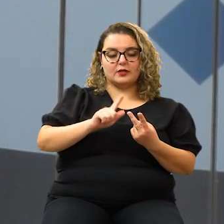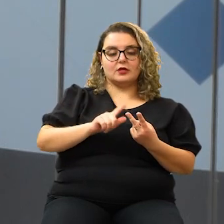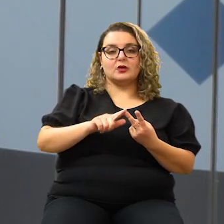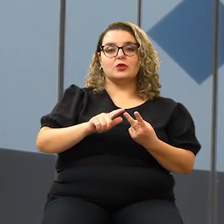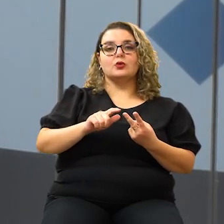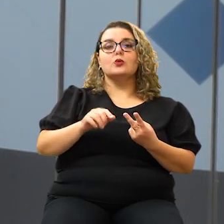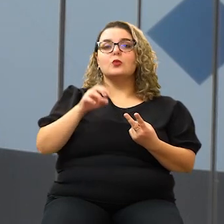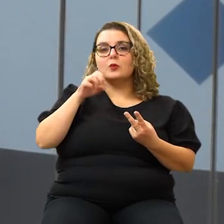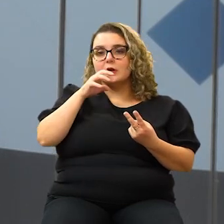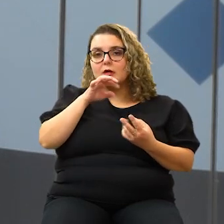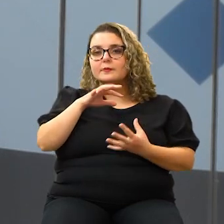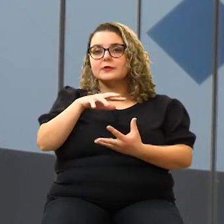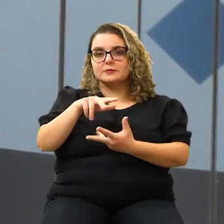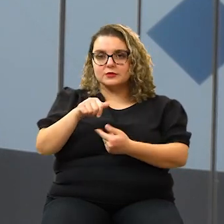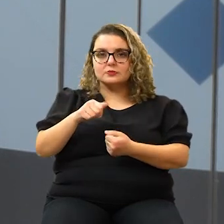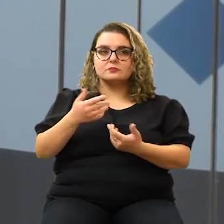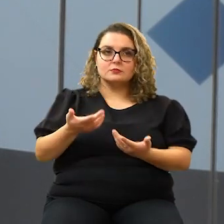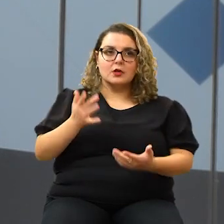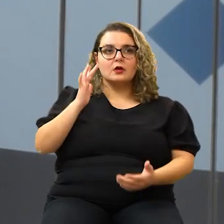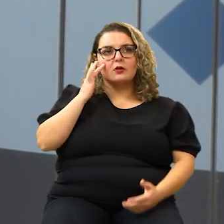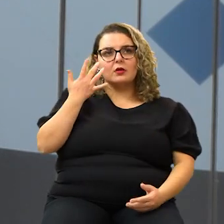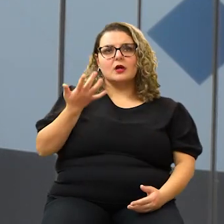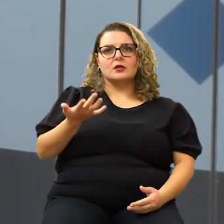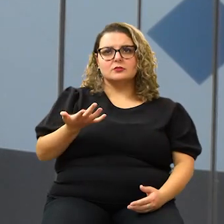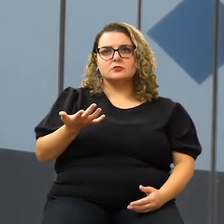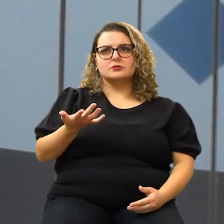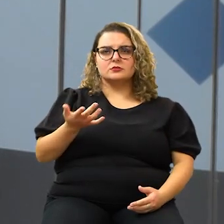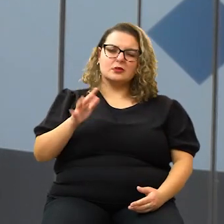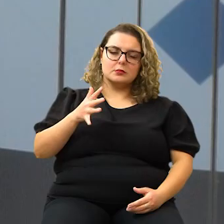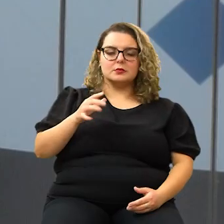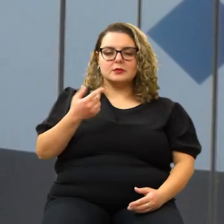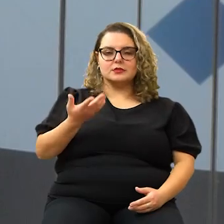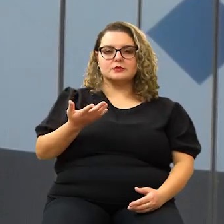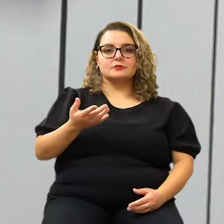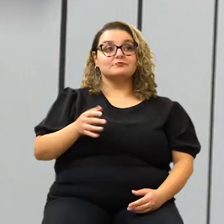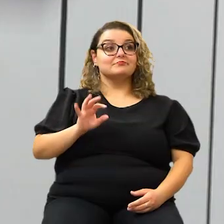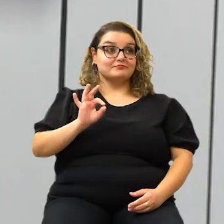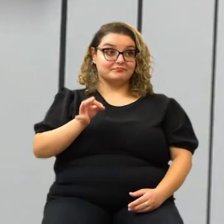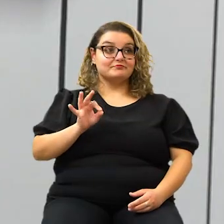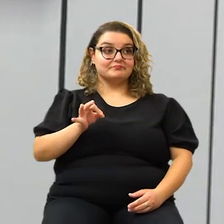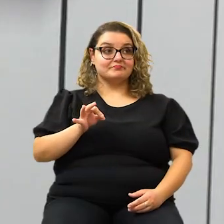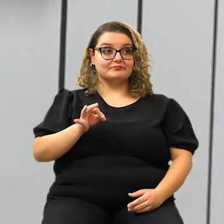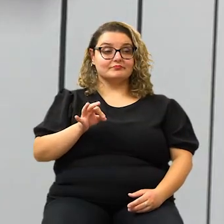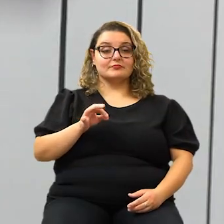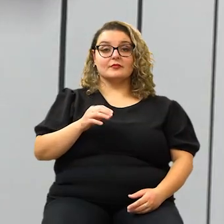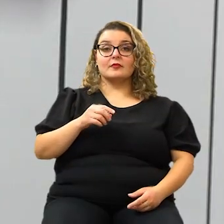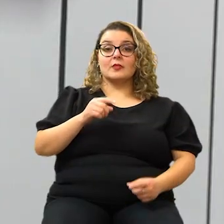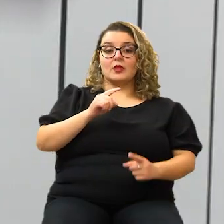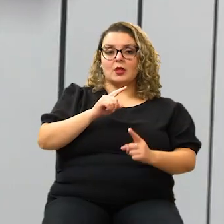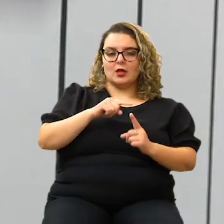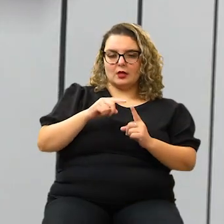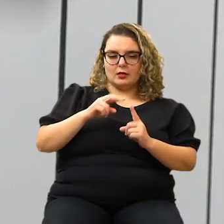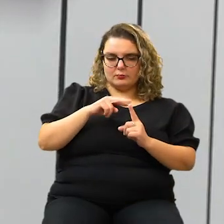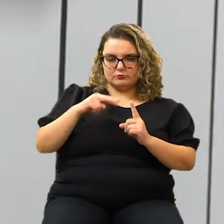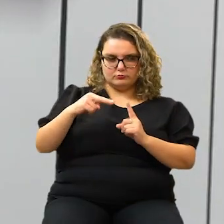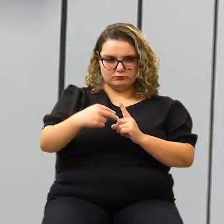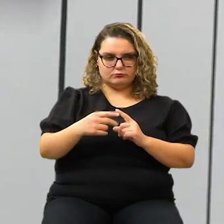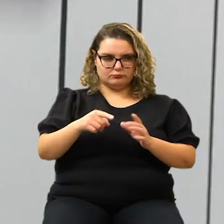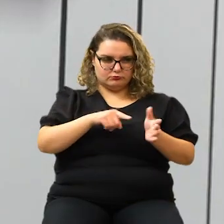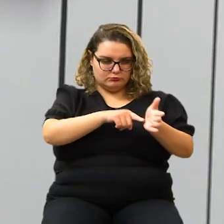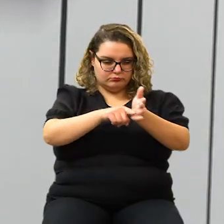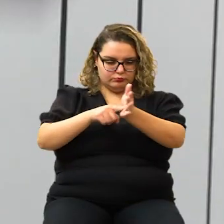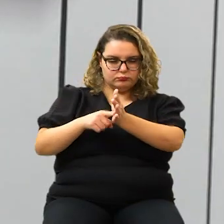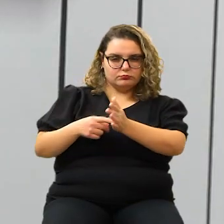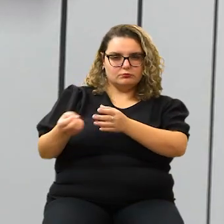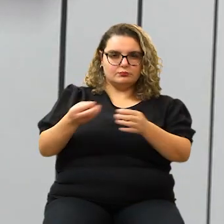o aquecimento global, né? Eu acho que é mais ou menos isso. Muito bem. E observações recentes mostram